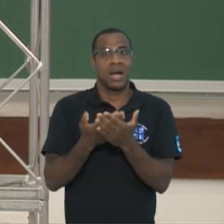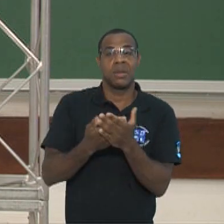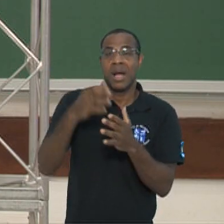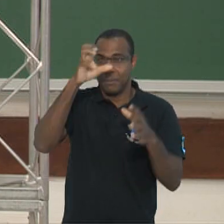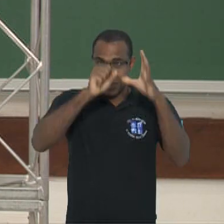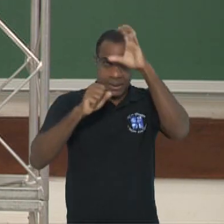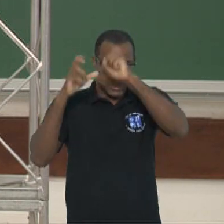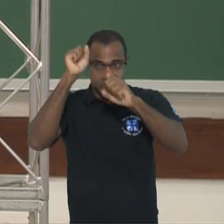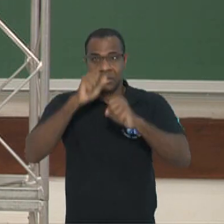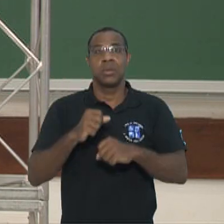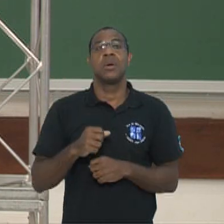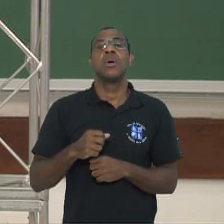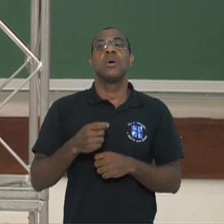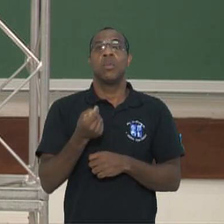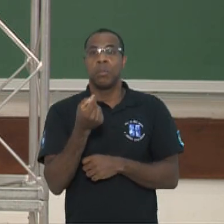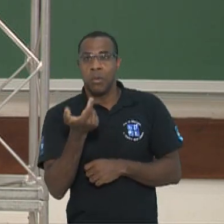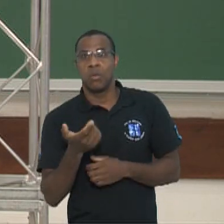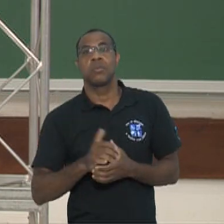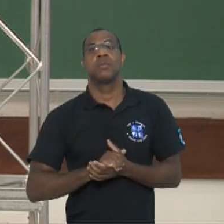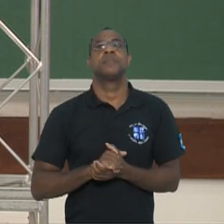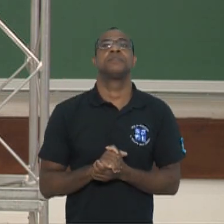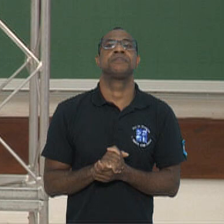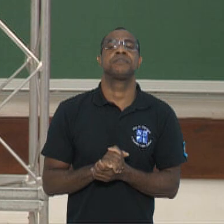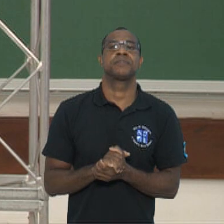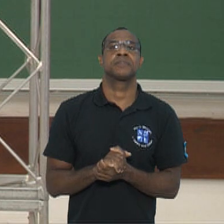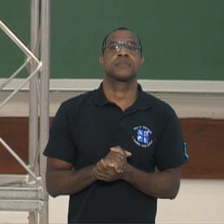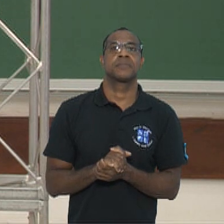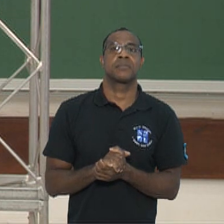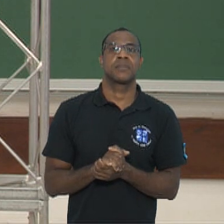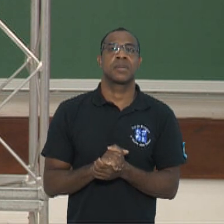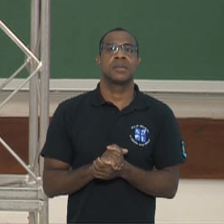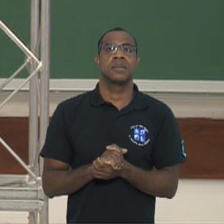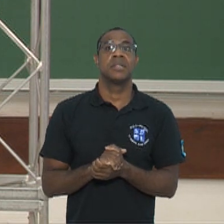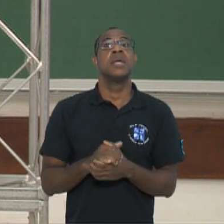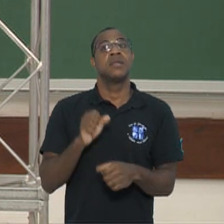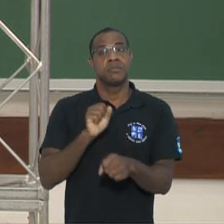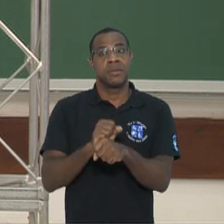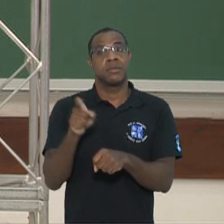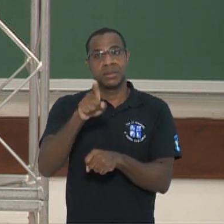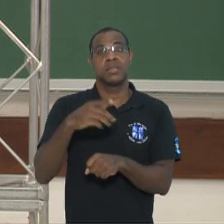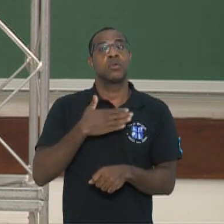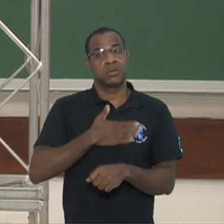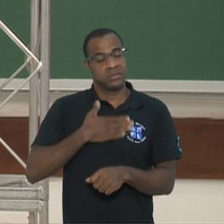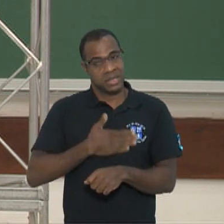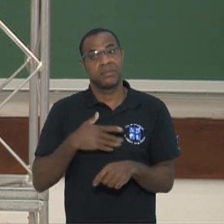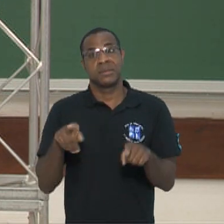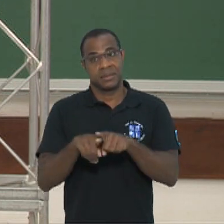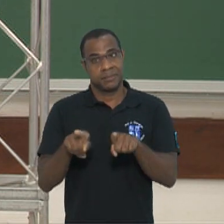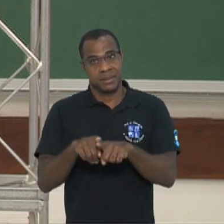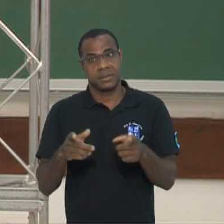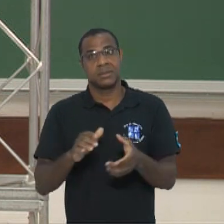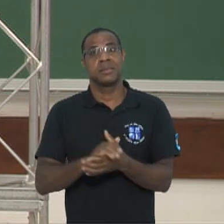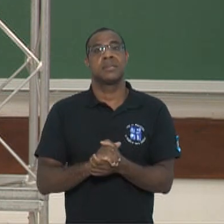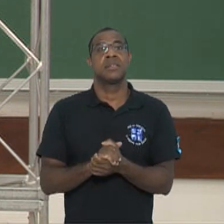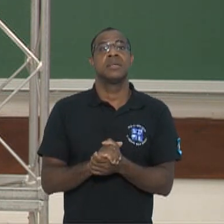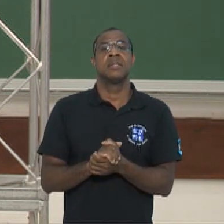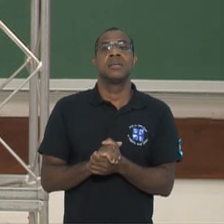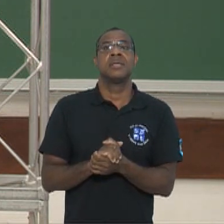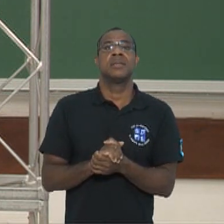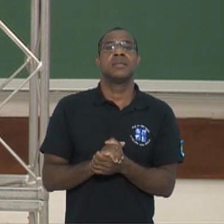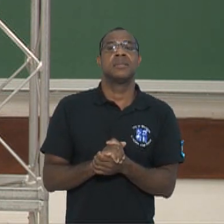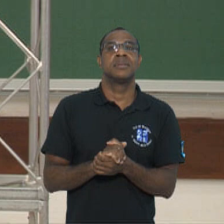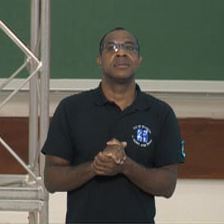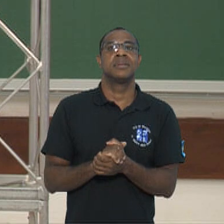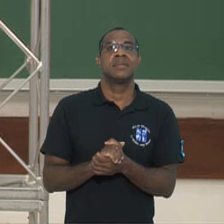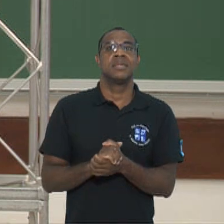pouquinho e da maneira como estou aprendendo muito junto com todos vocês. Espero que vocês tenham aprendido um pouquinho junto comigo aí. Como sempre, né? A gente